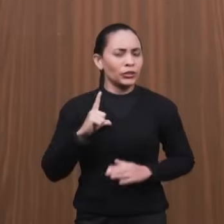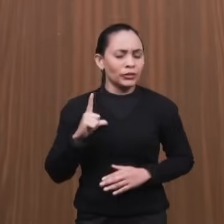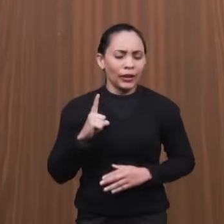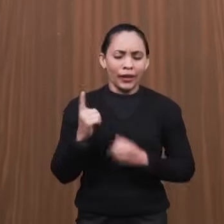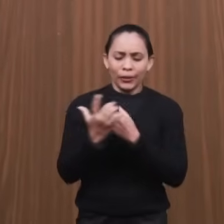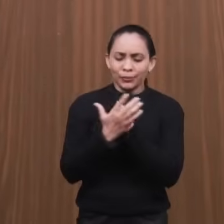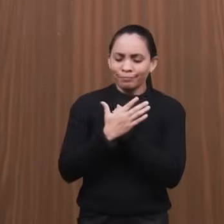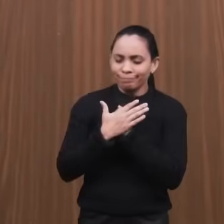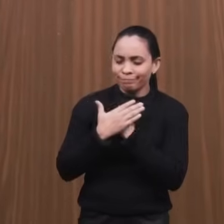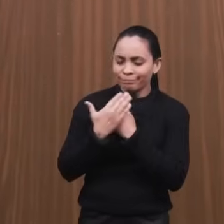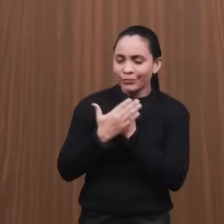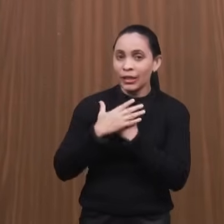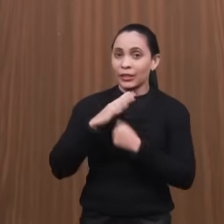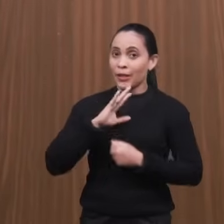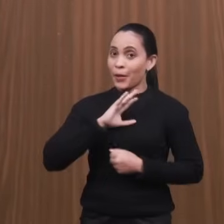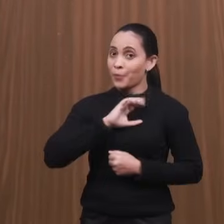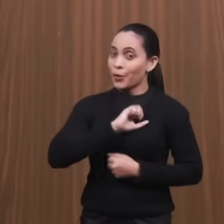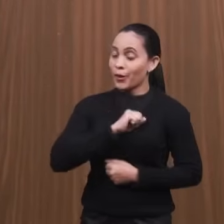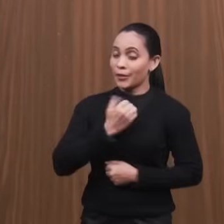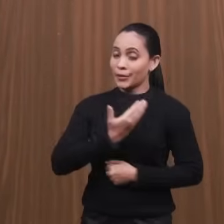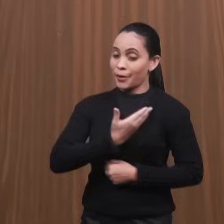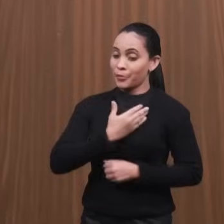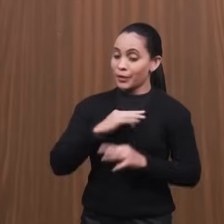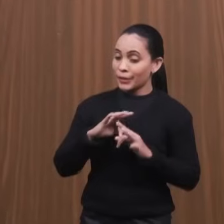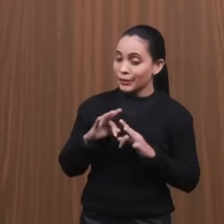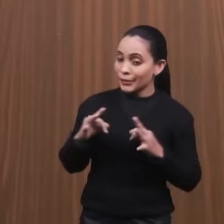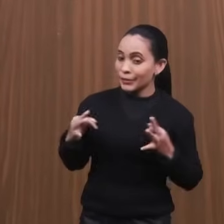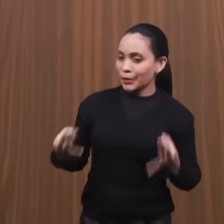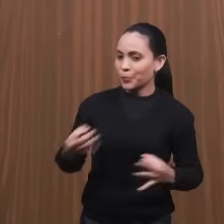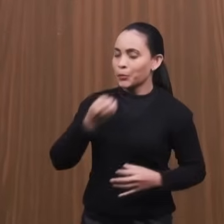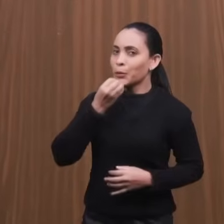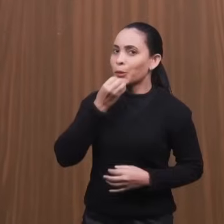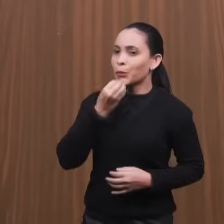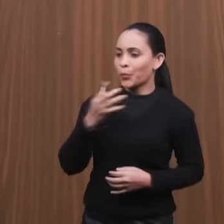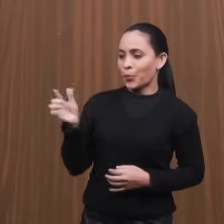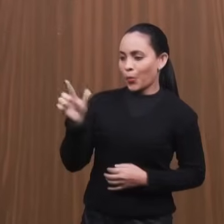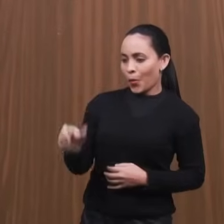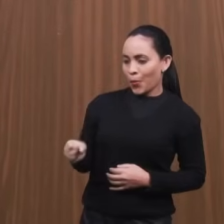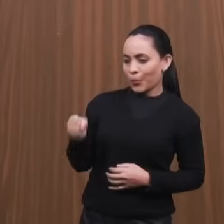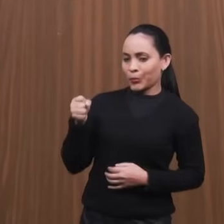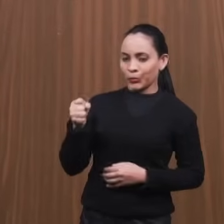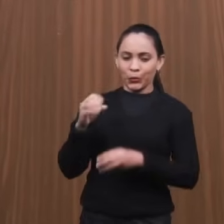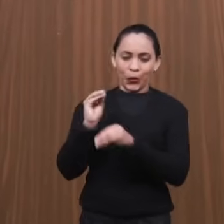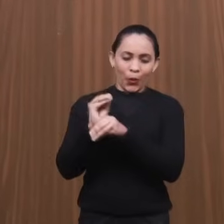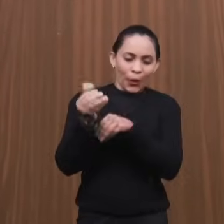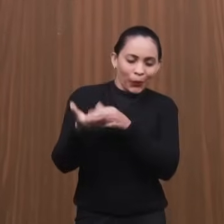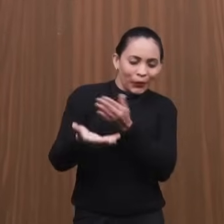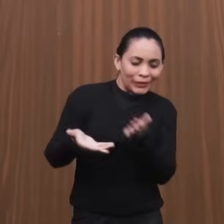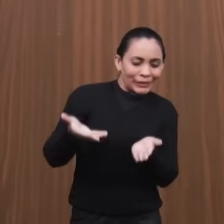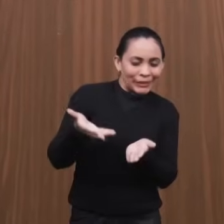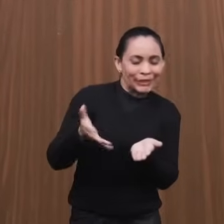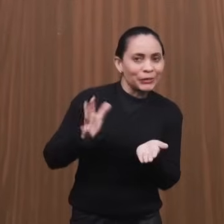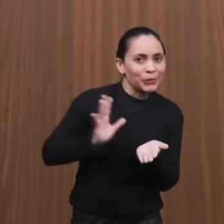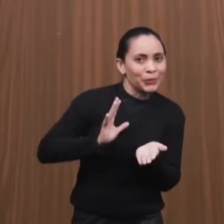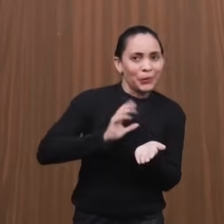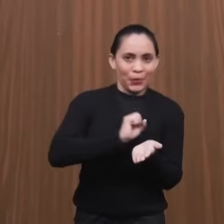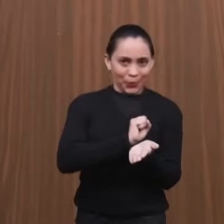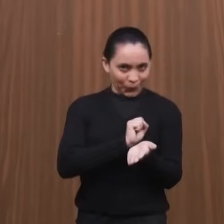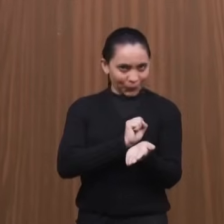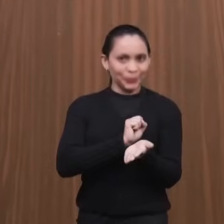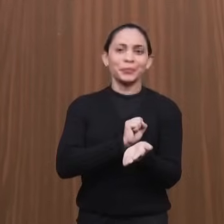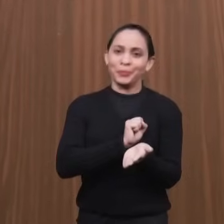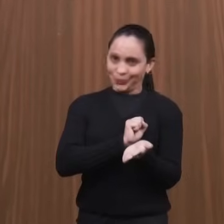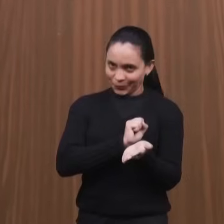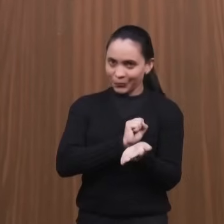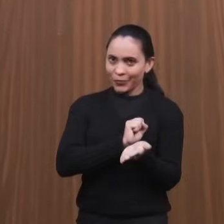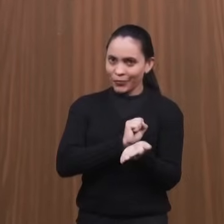meiga, afetuosa, amiga, simples, do bom pastor, falando com todo amor à sua igreja, a